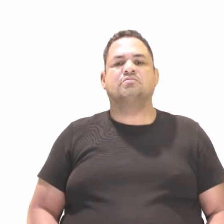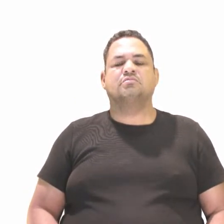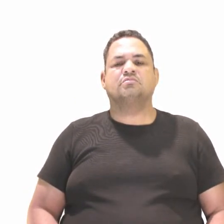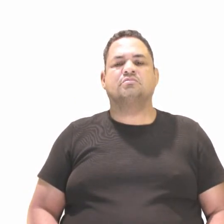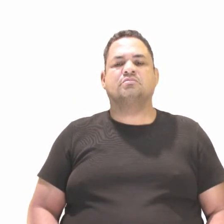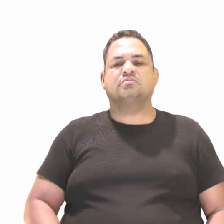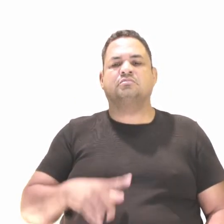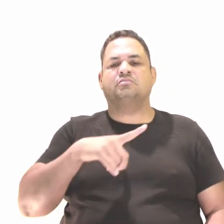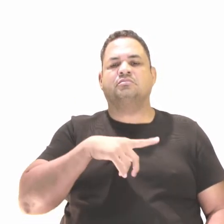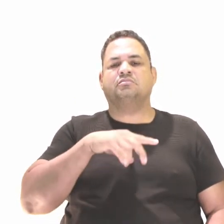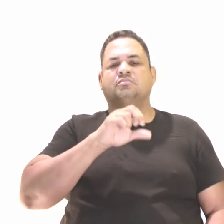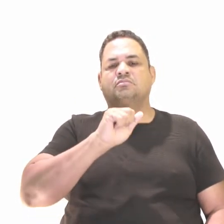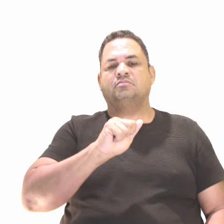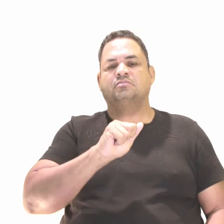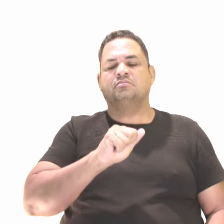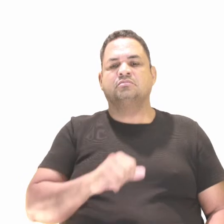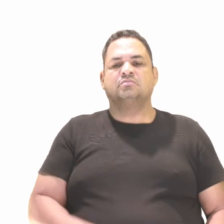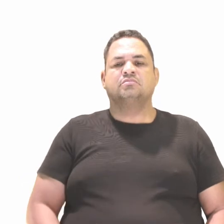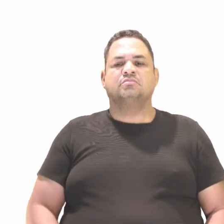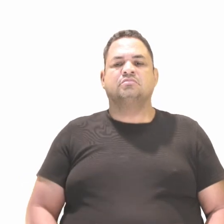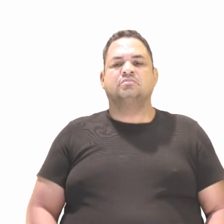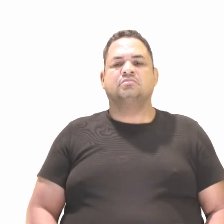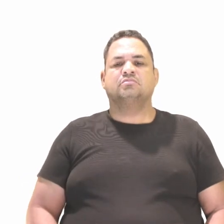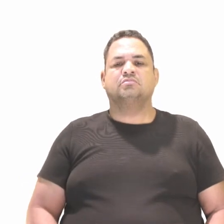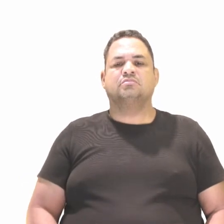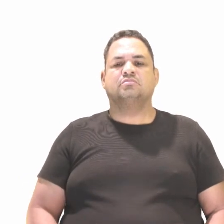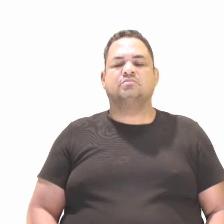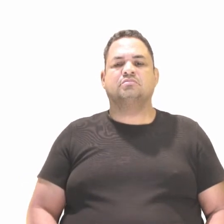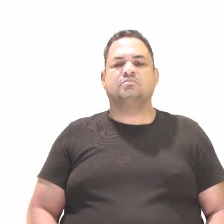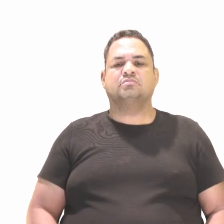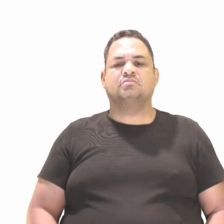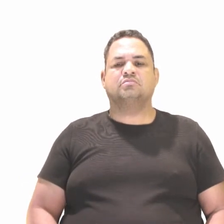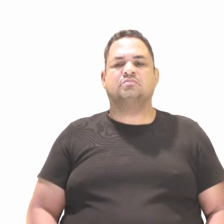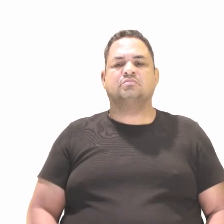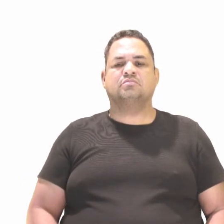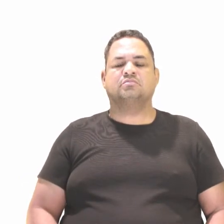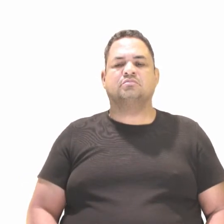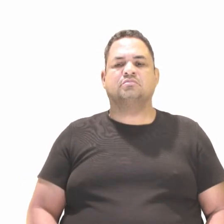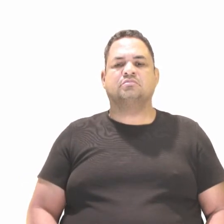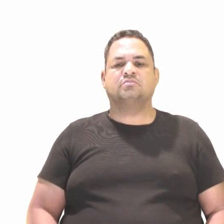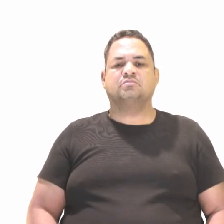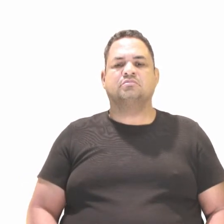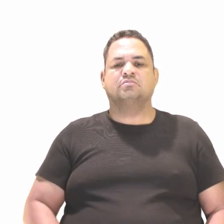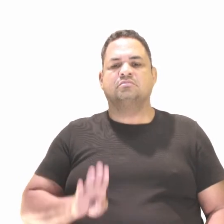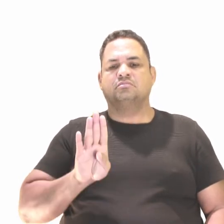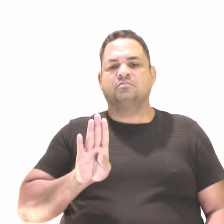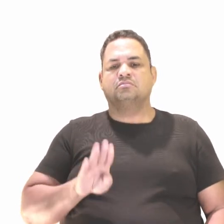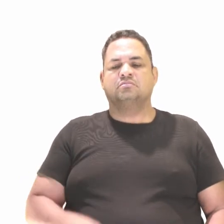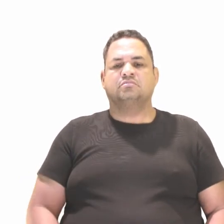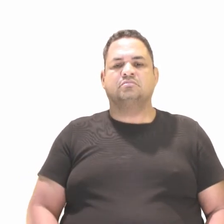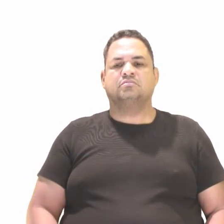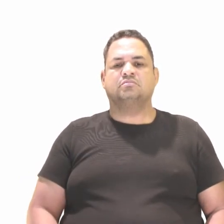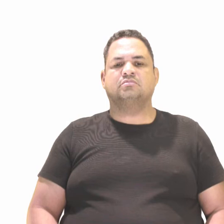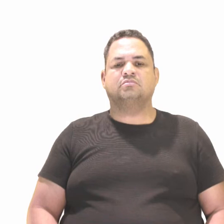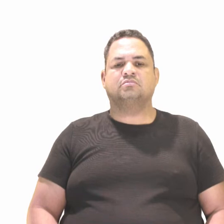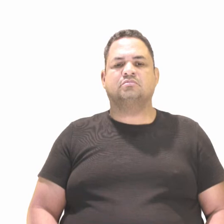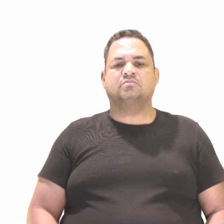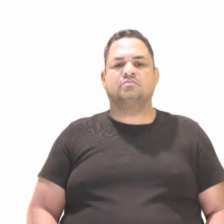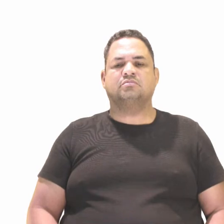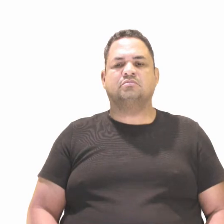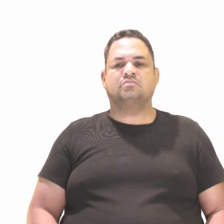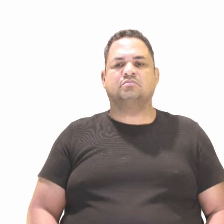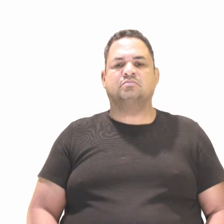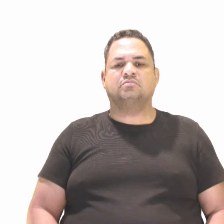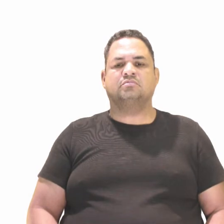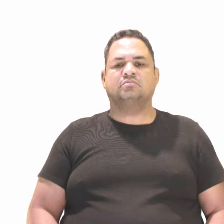Daí temos a letra A, that would be nice. That would be nice. E a letra B, só pela forma que eu falo, já dá para saber,